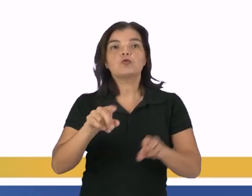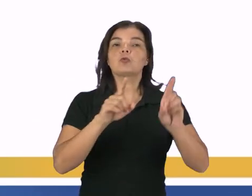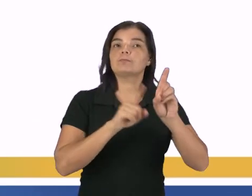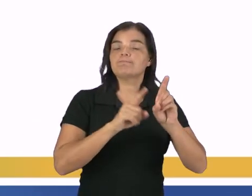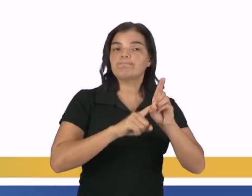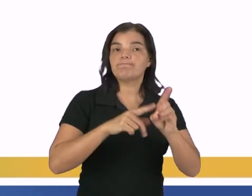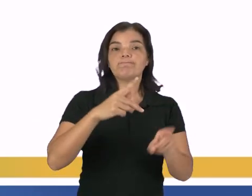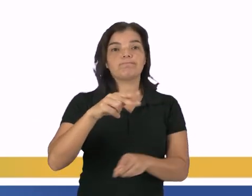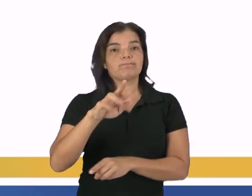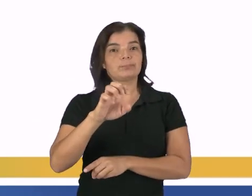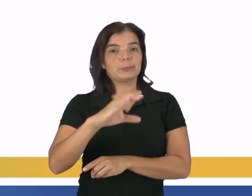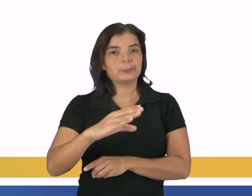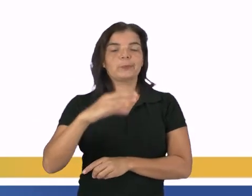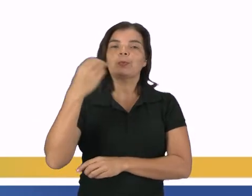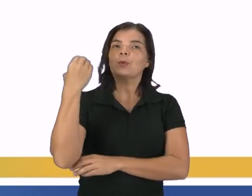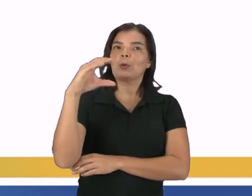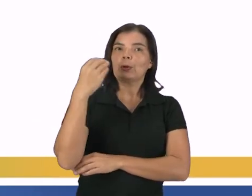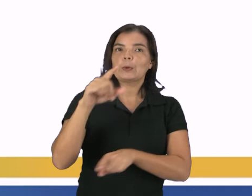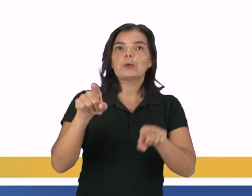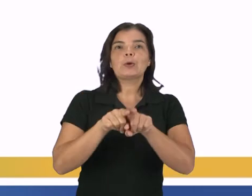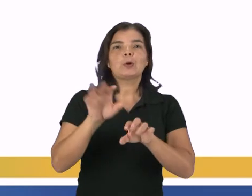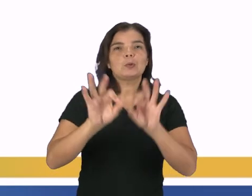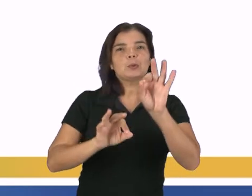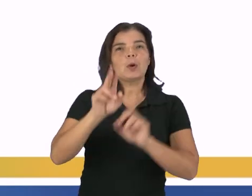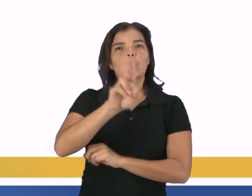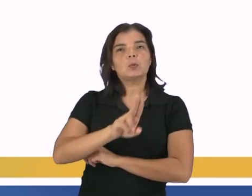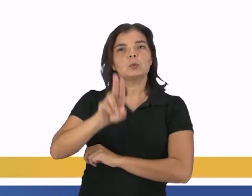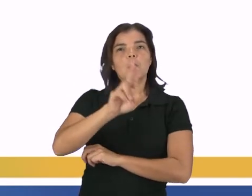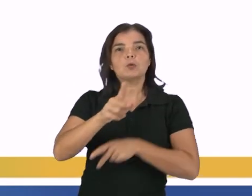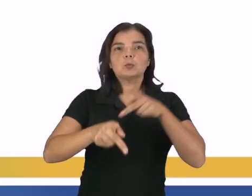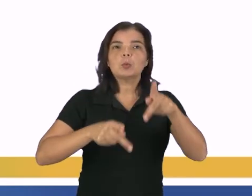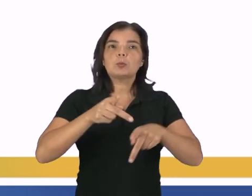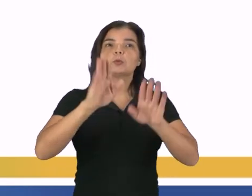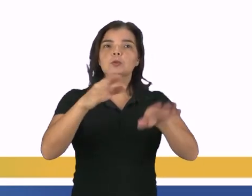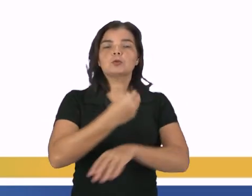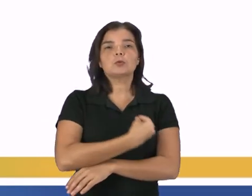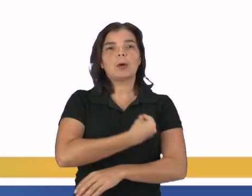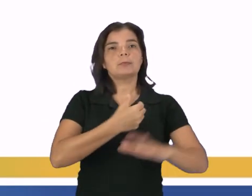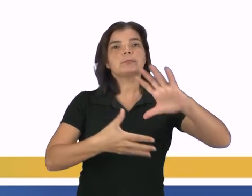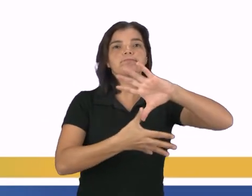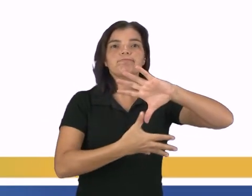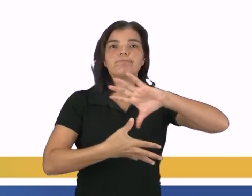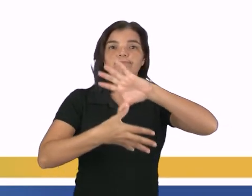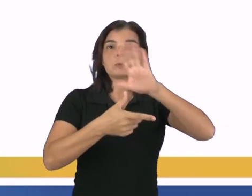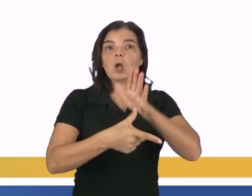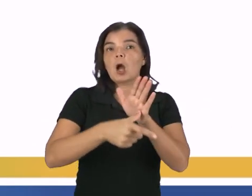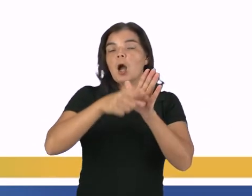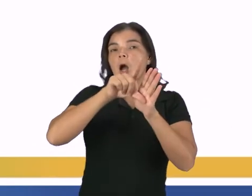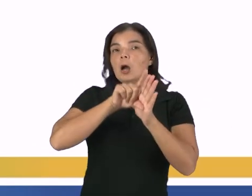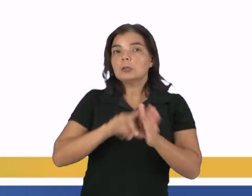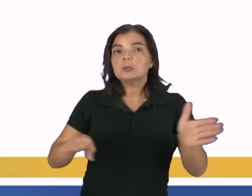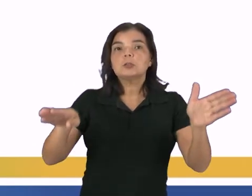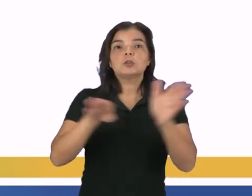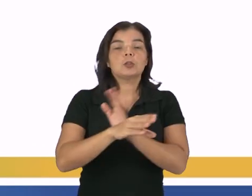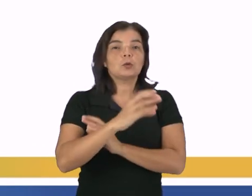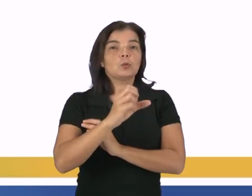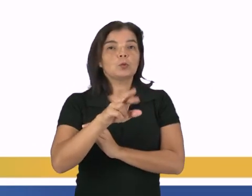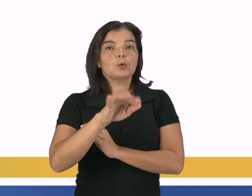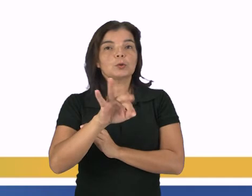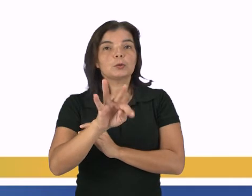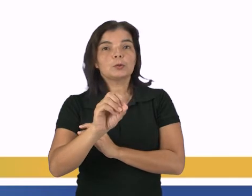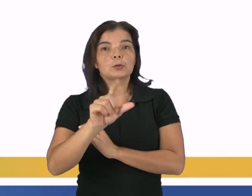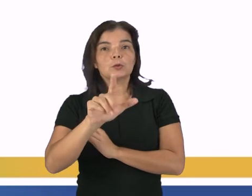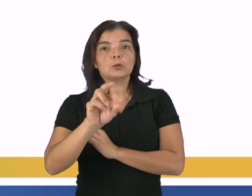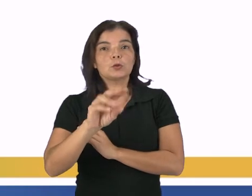D, pré-colombianos é a denominação utilizada para os povos que já viviam na América antes da chegada